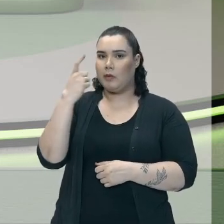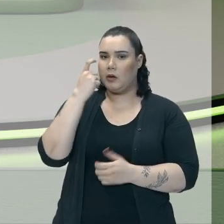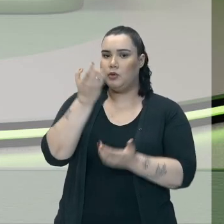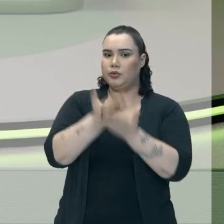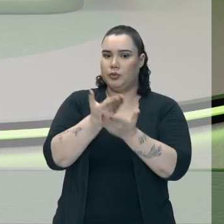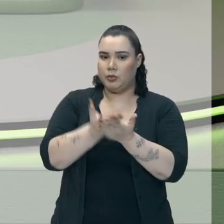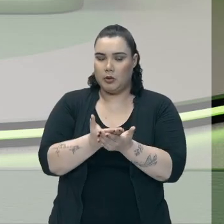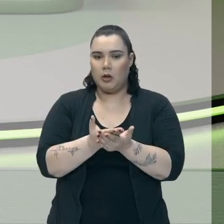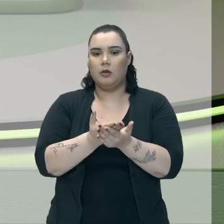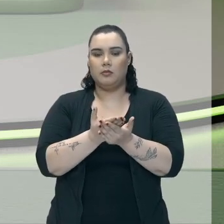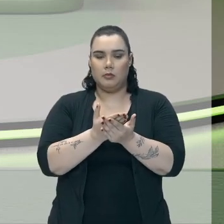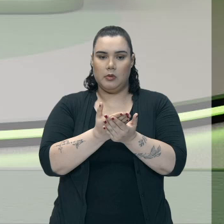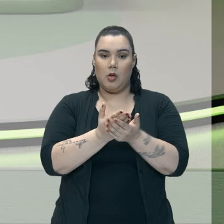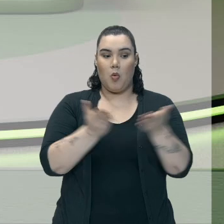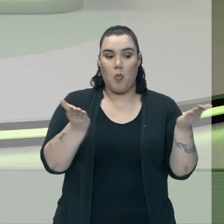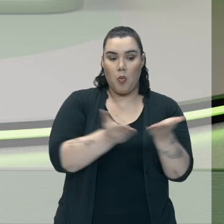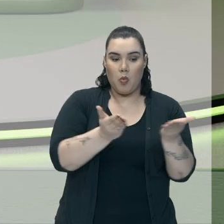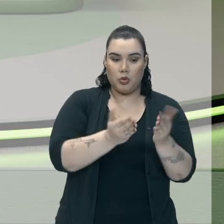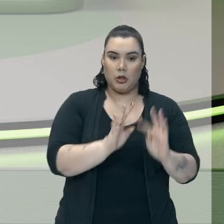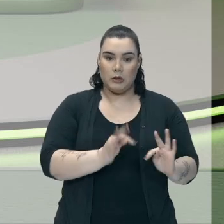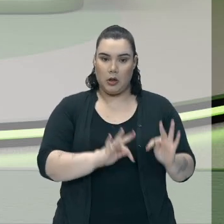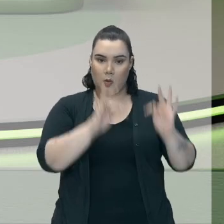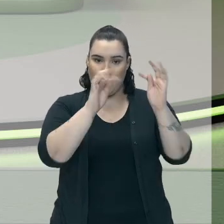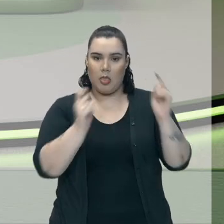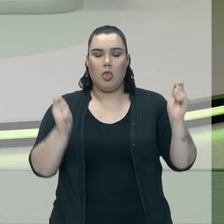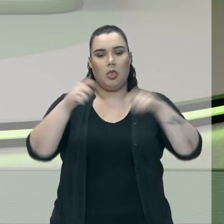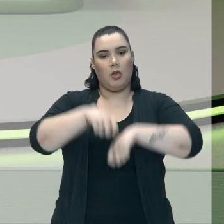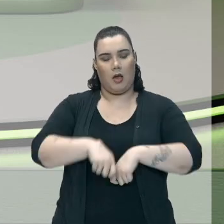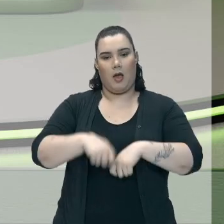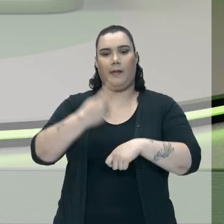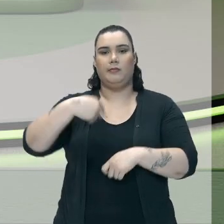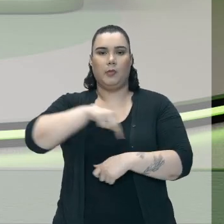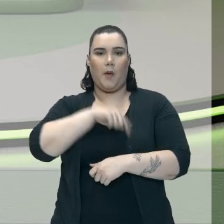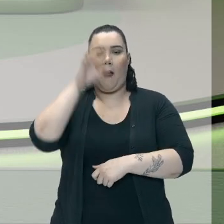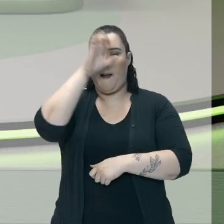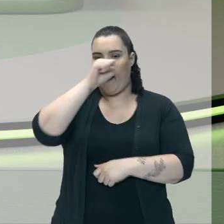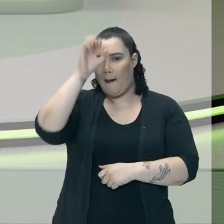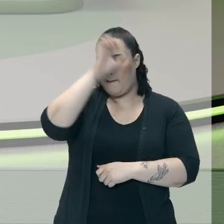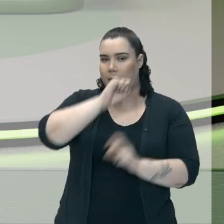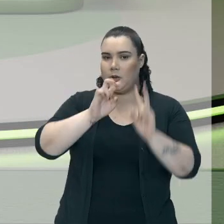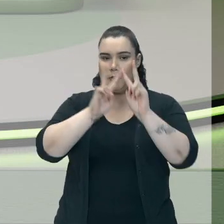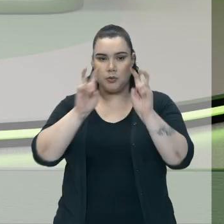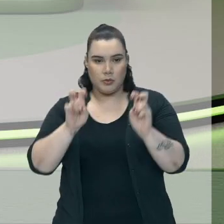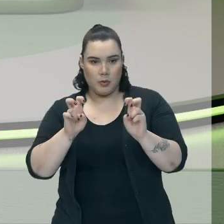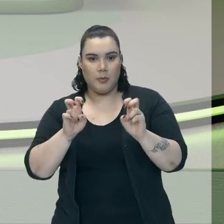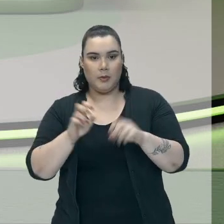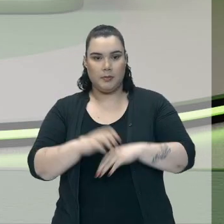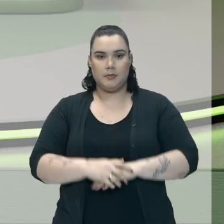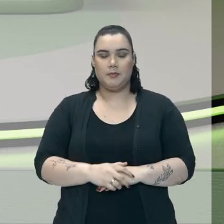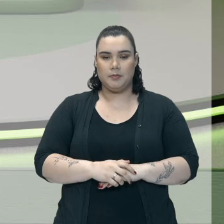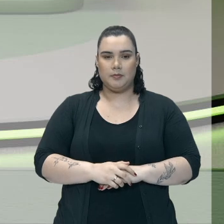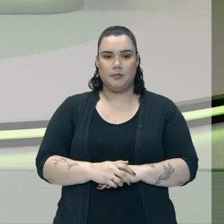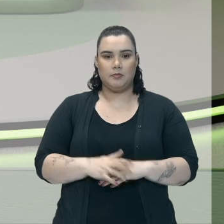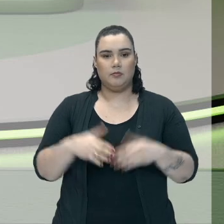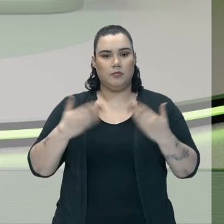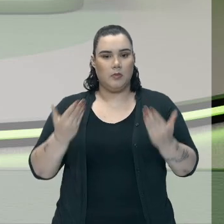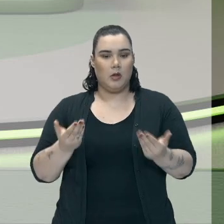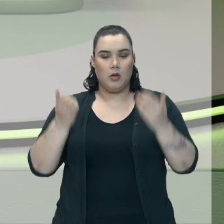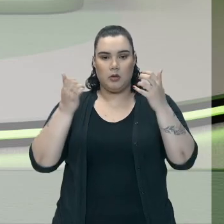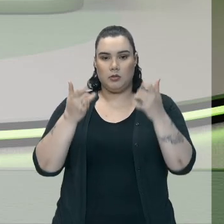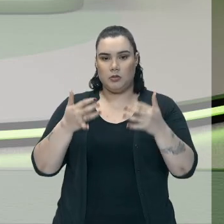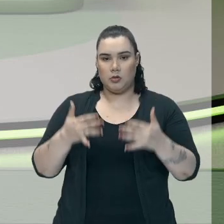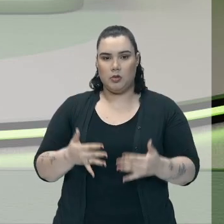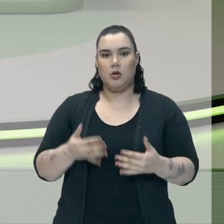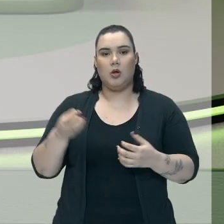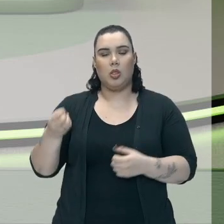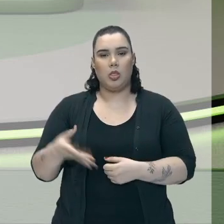interesse e a tecnologia atual favorece a busca de conhecimento sobre ele. Então aí no final falamos aí sobre as